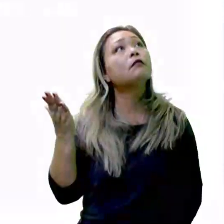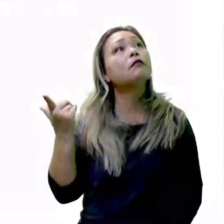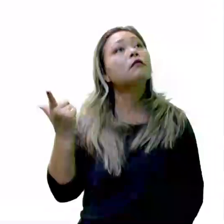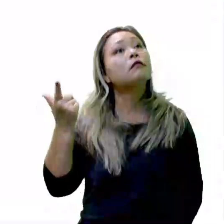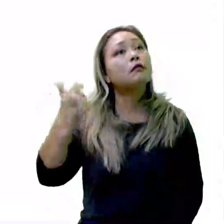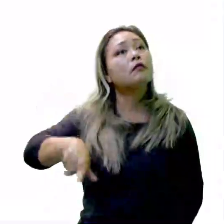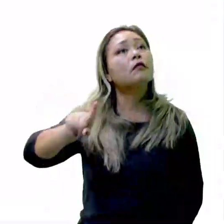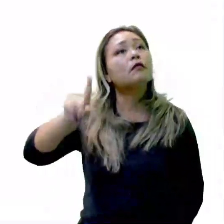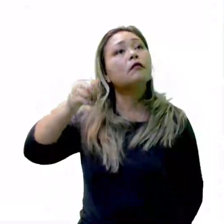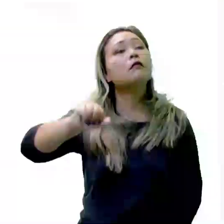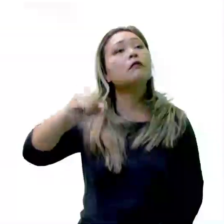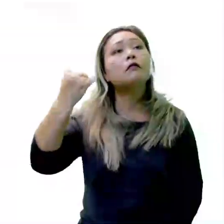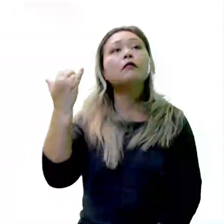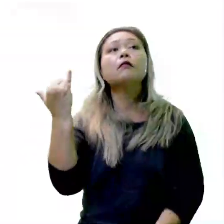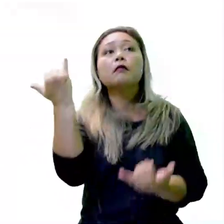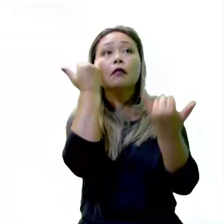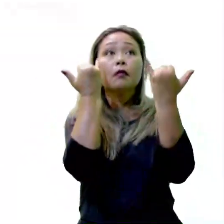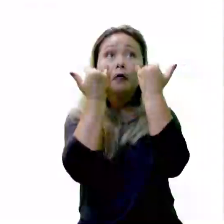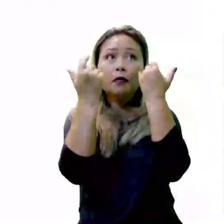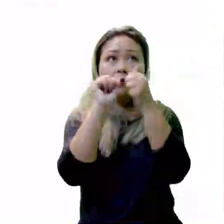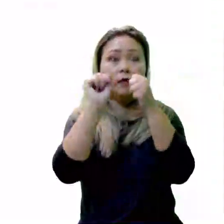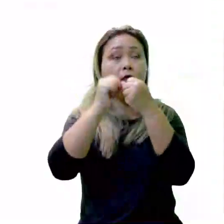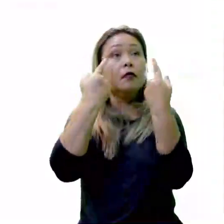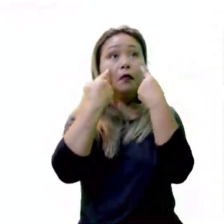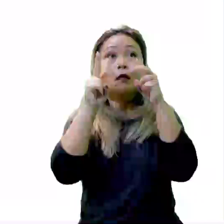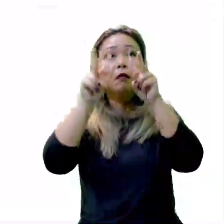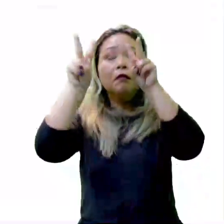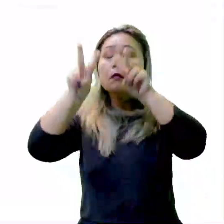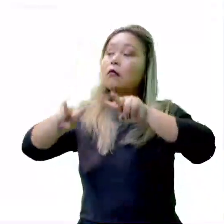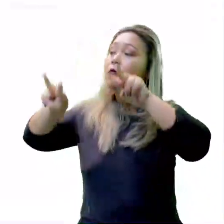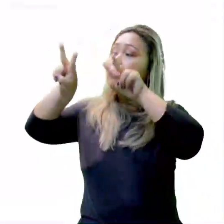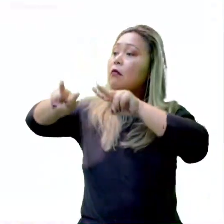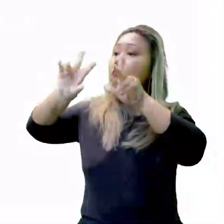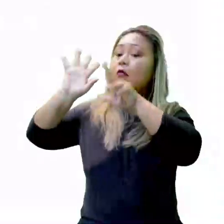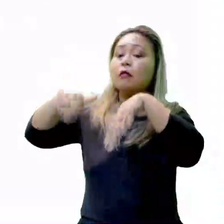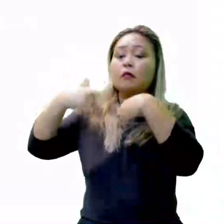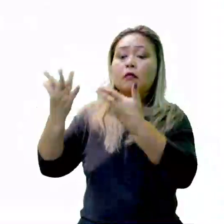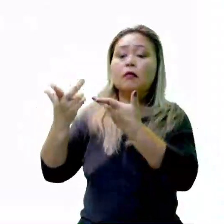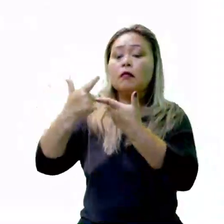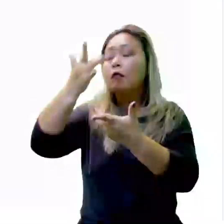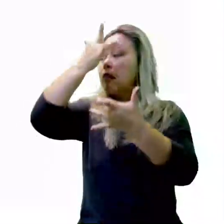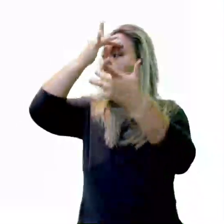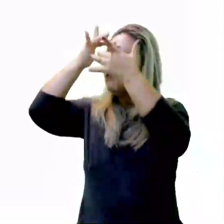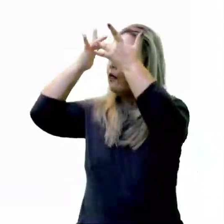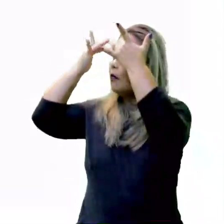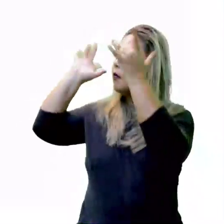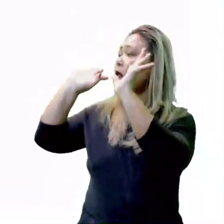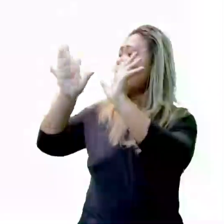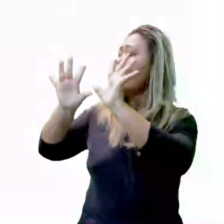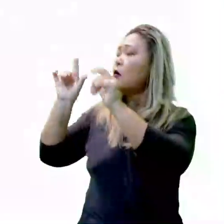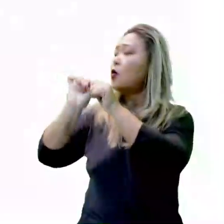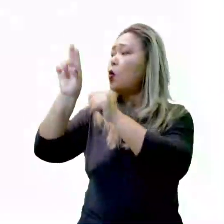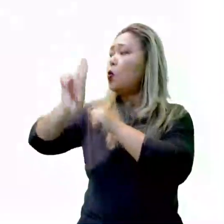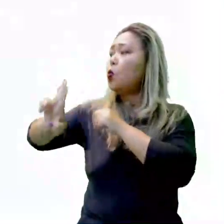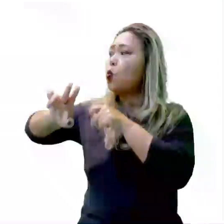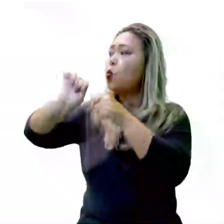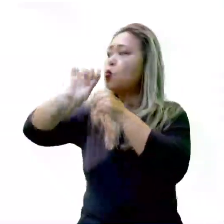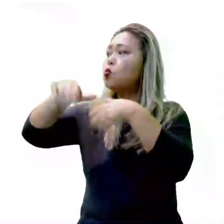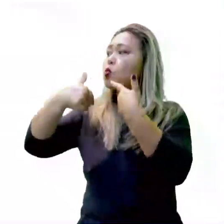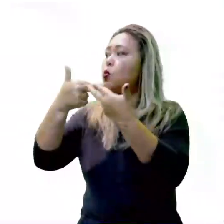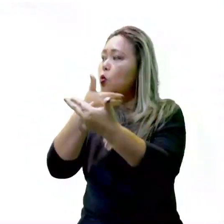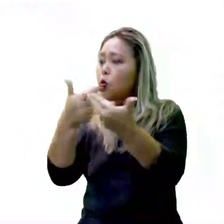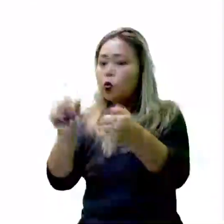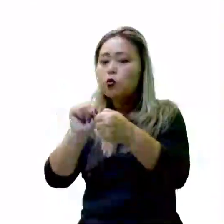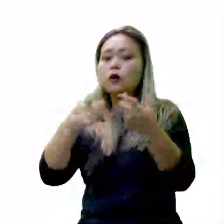trouxe aqui também mais algumas informações. Aqui vocês observam essa imagem aí das pessoas aí já utilizando alguns utensílios